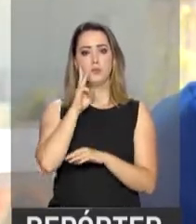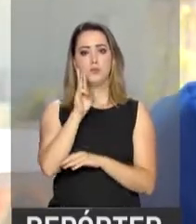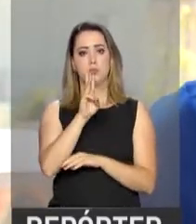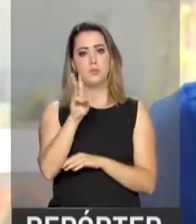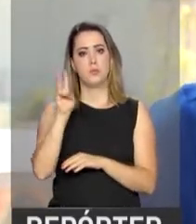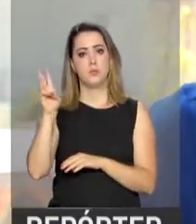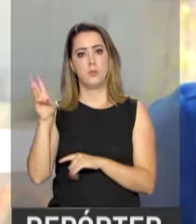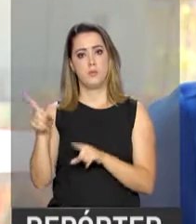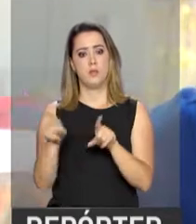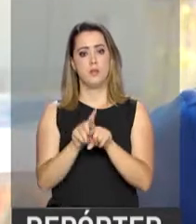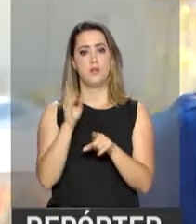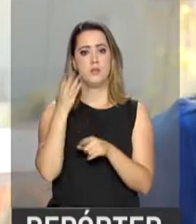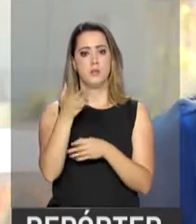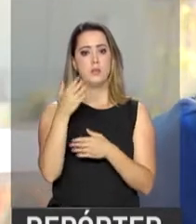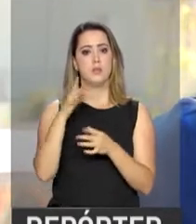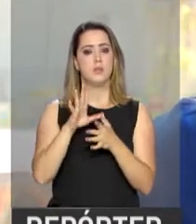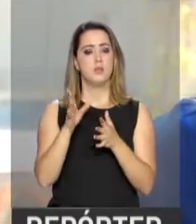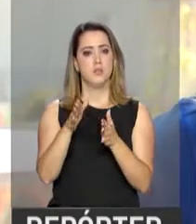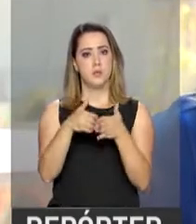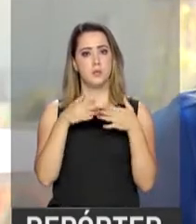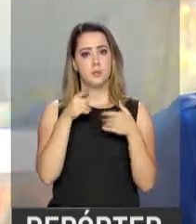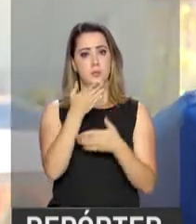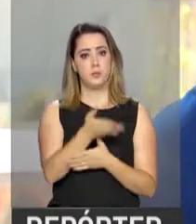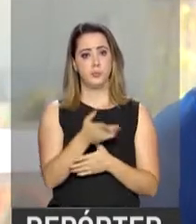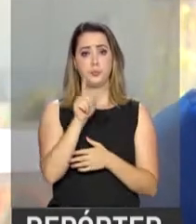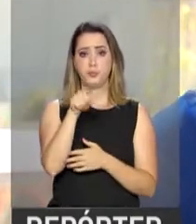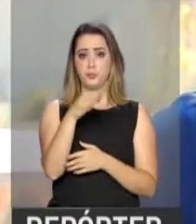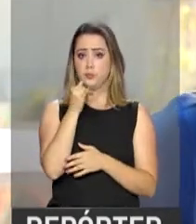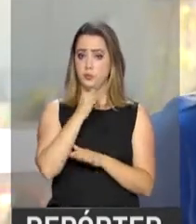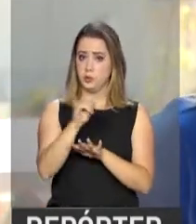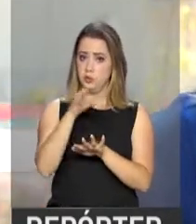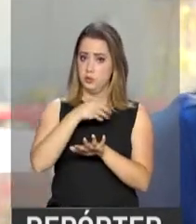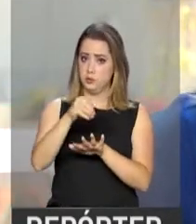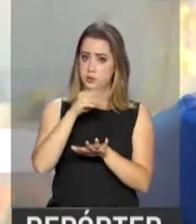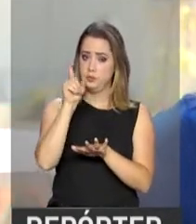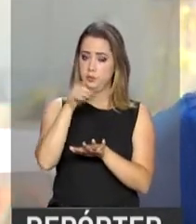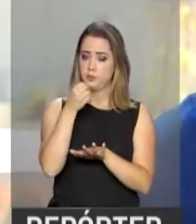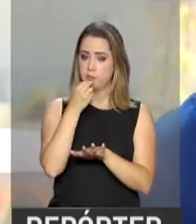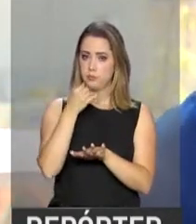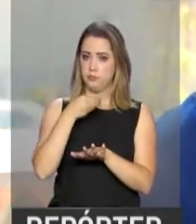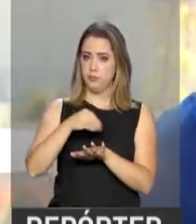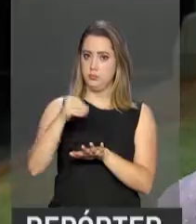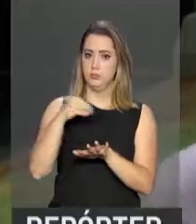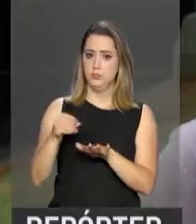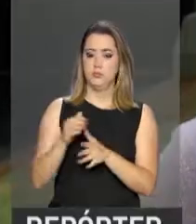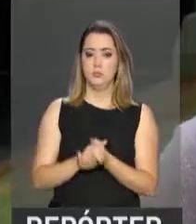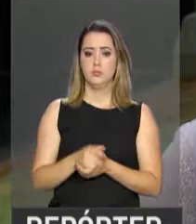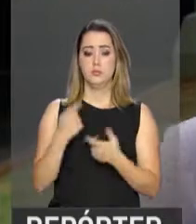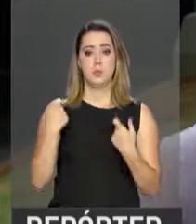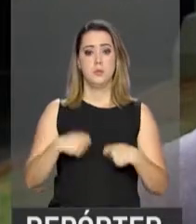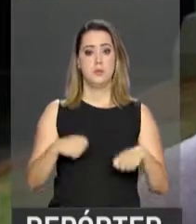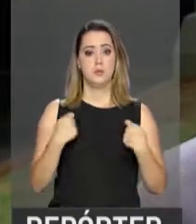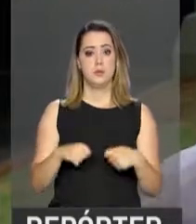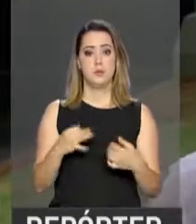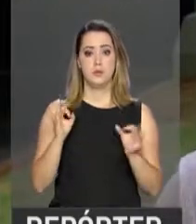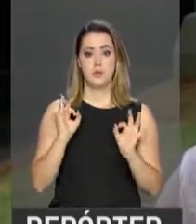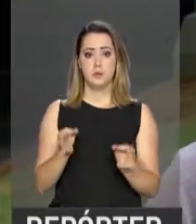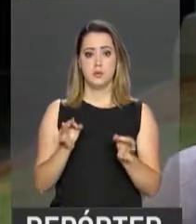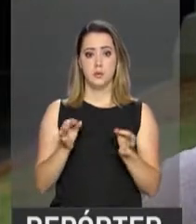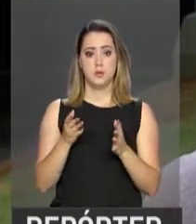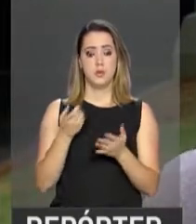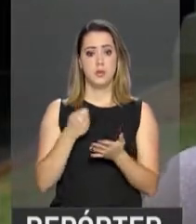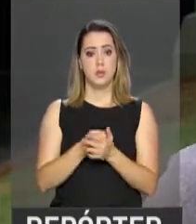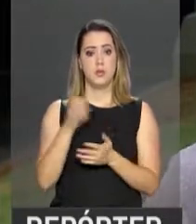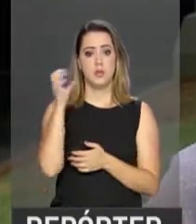portal do empreendedor e fazer a solicitação e essa notícia chegou em muito boa hora para o jamerson eu preciso me regularizar e